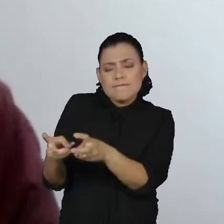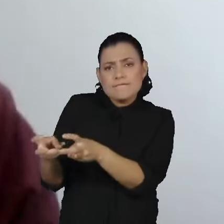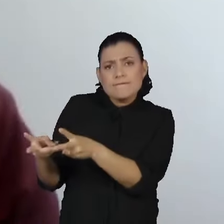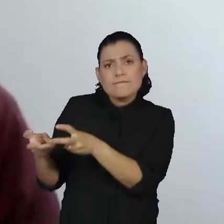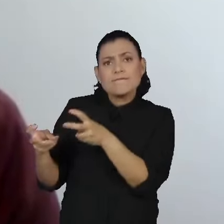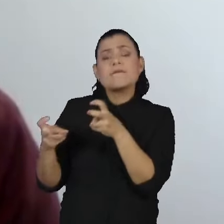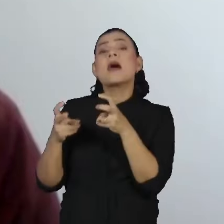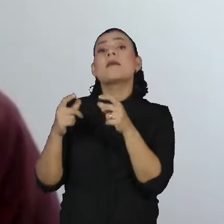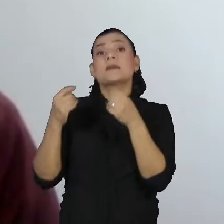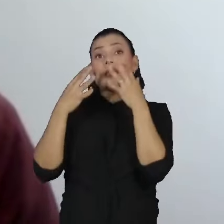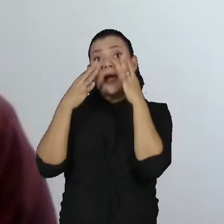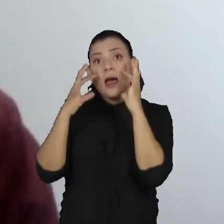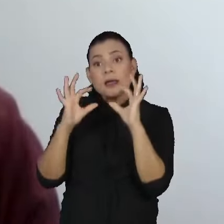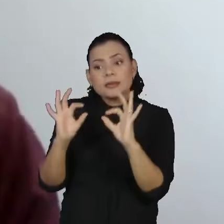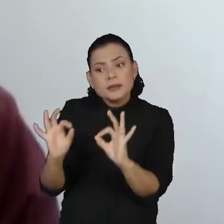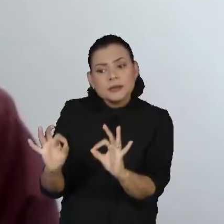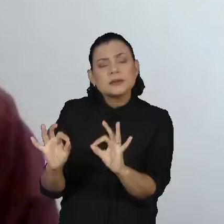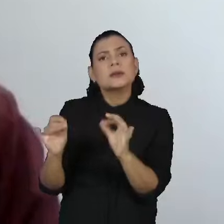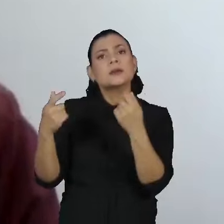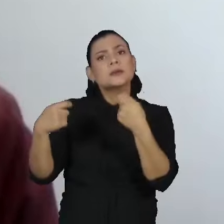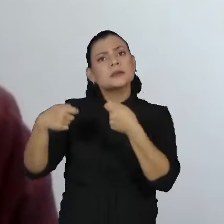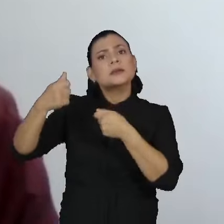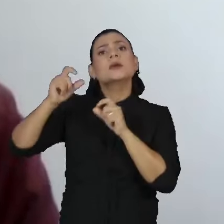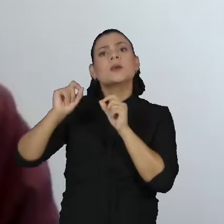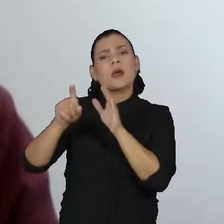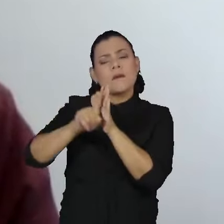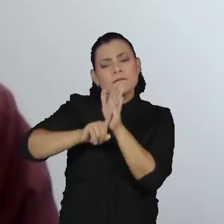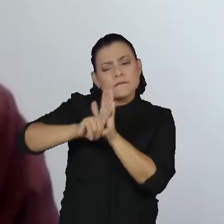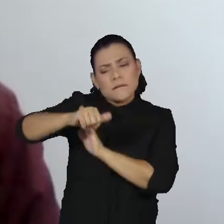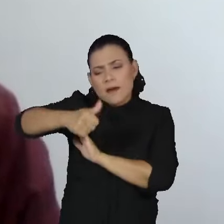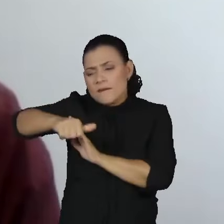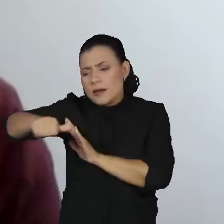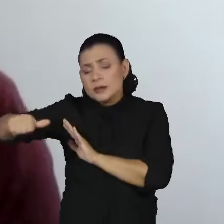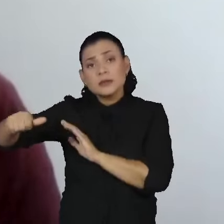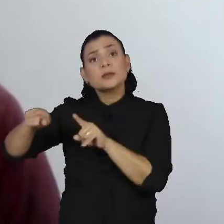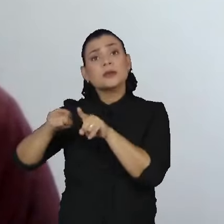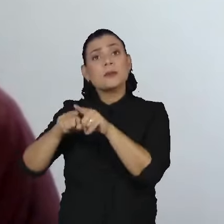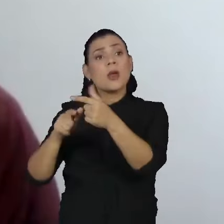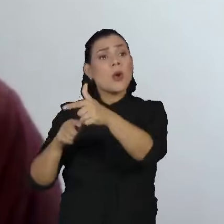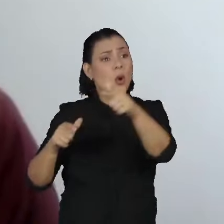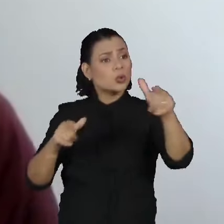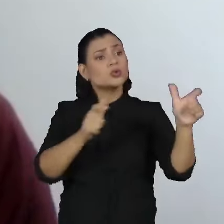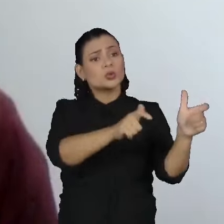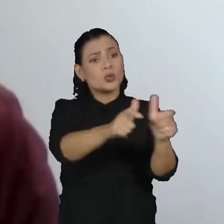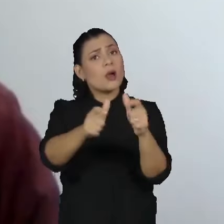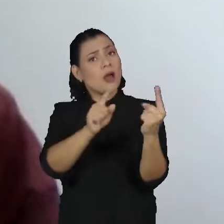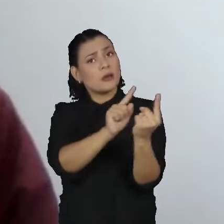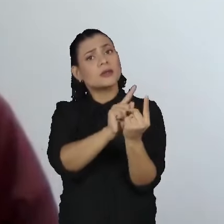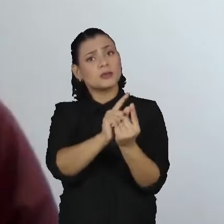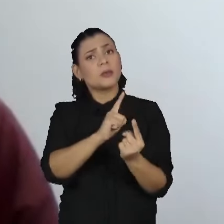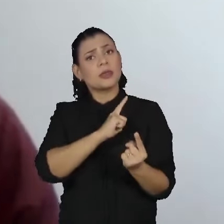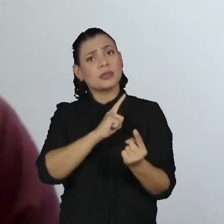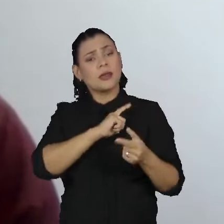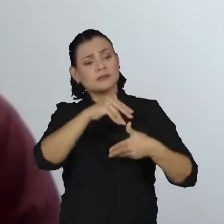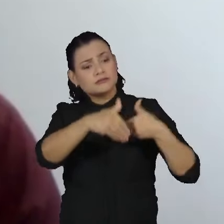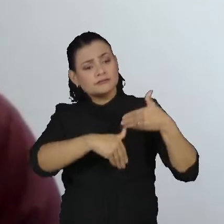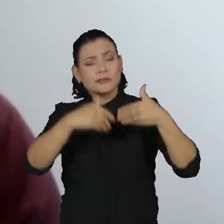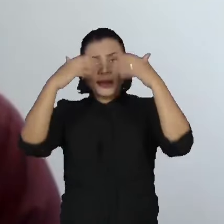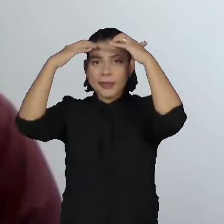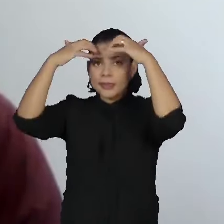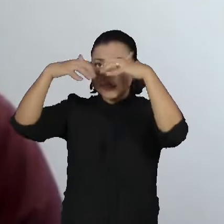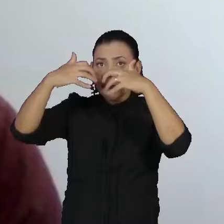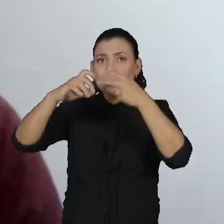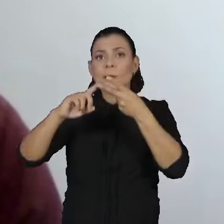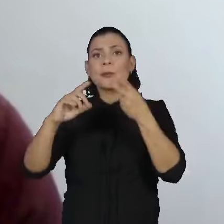temos bastante cuidado com essa questão, fazemos lá o diagnóstico. Existem outros locais que também fazem esse diagnóstico, porque a partir